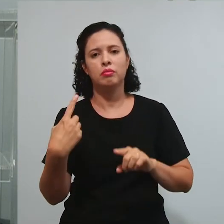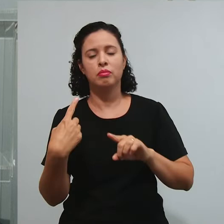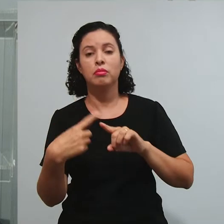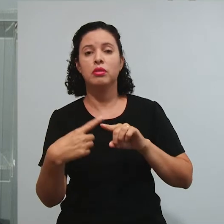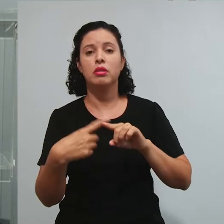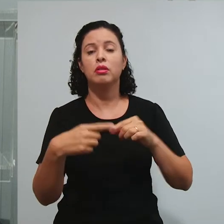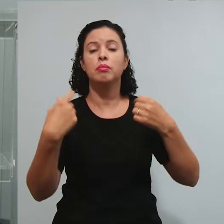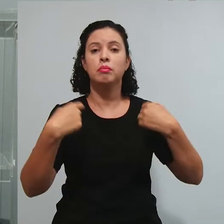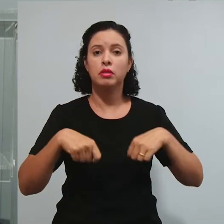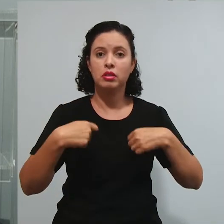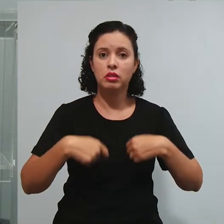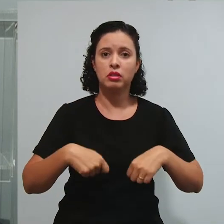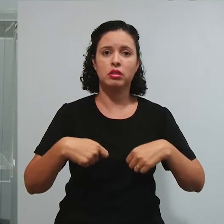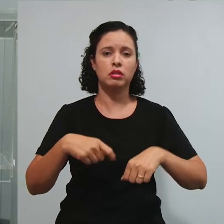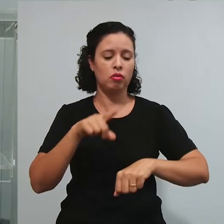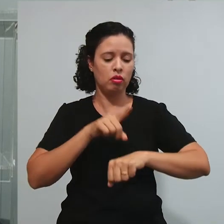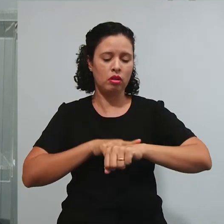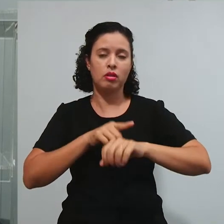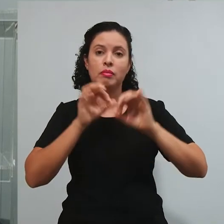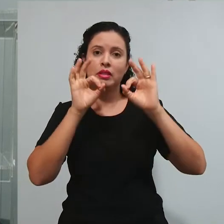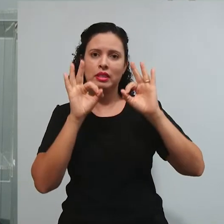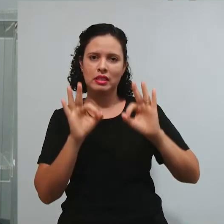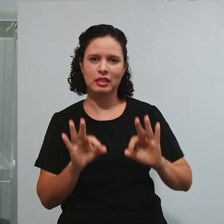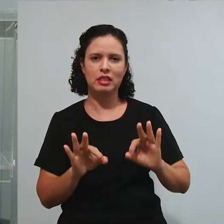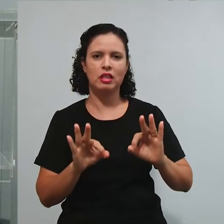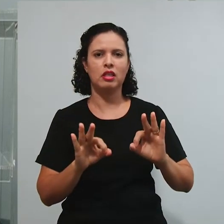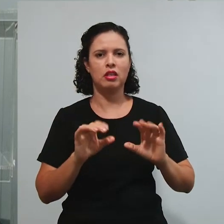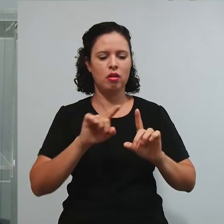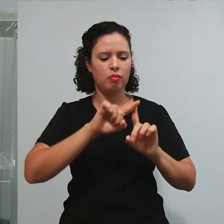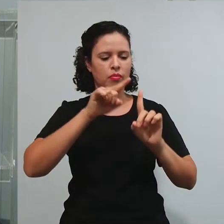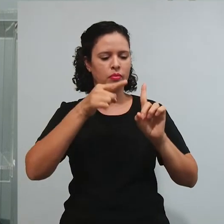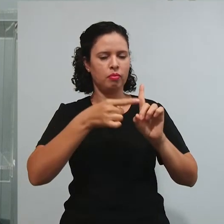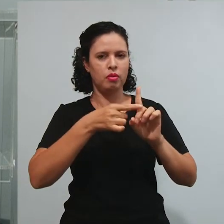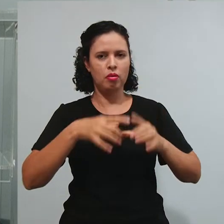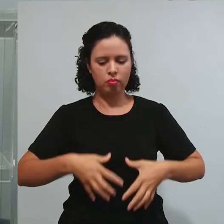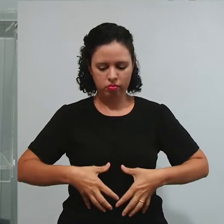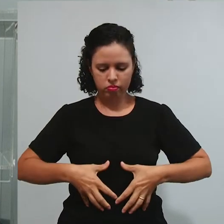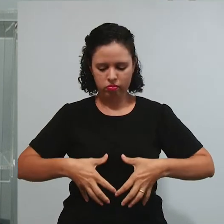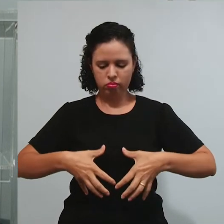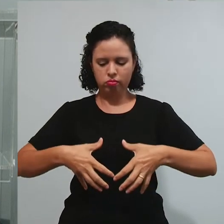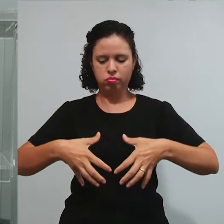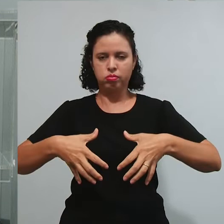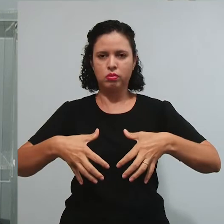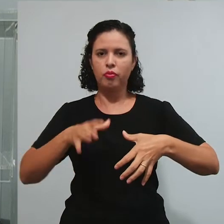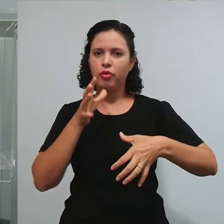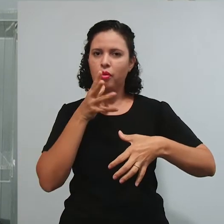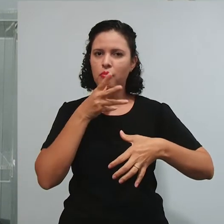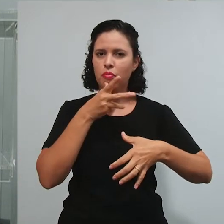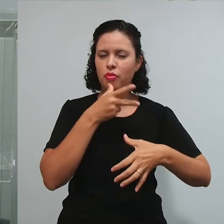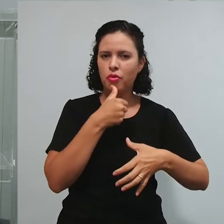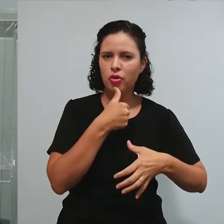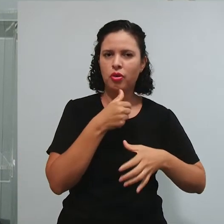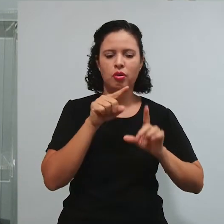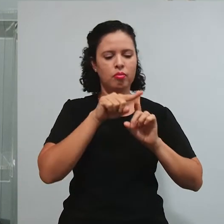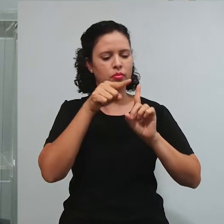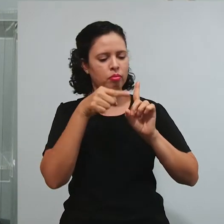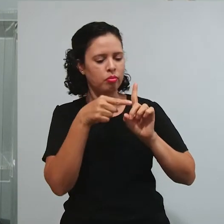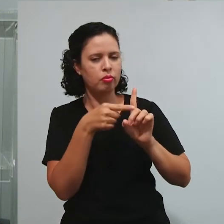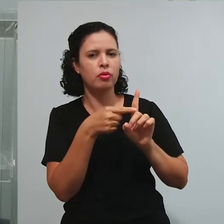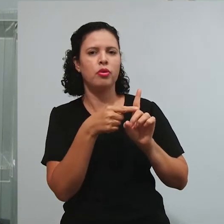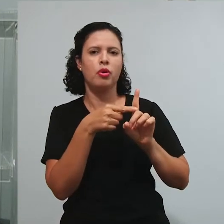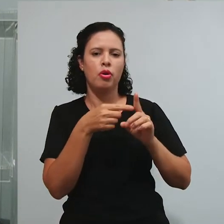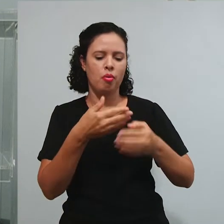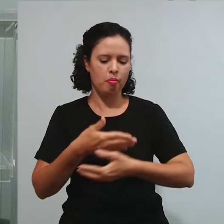de maturação, de execução de uma determinada atividade. Então, nem sempre colocar muita gente trabalhando no